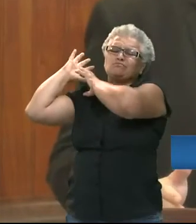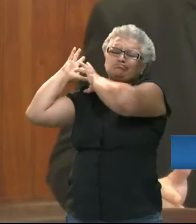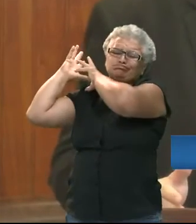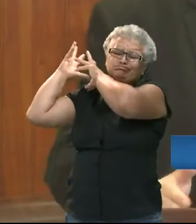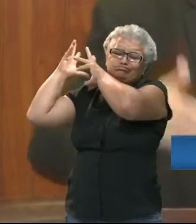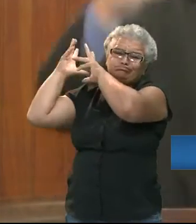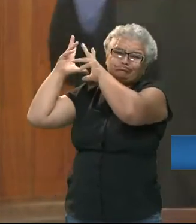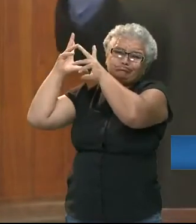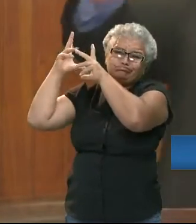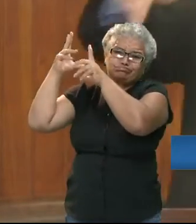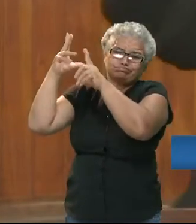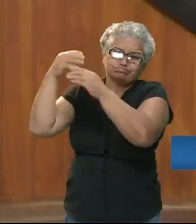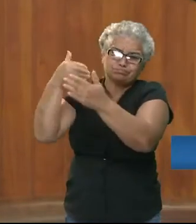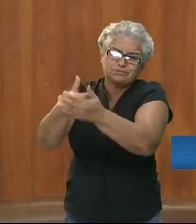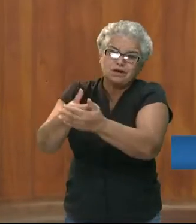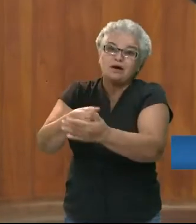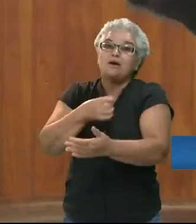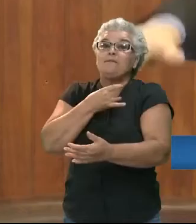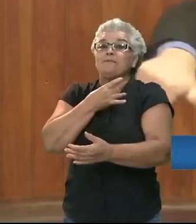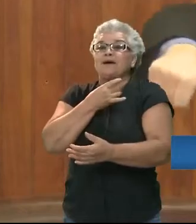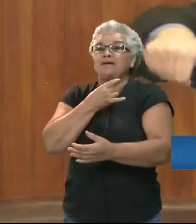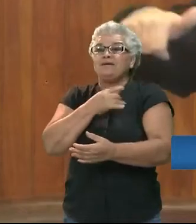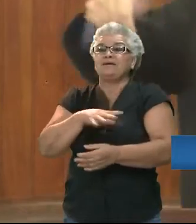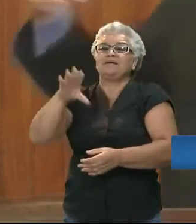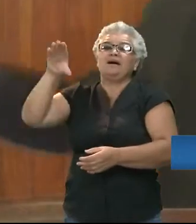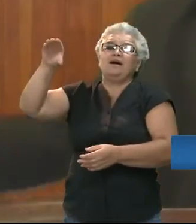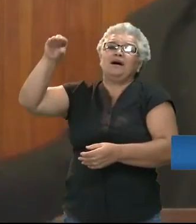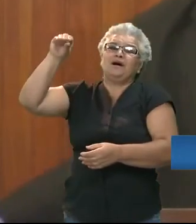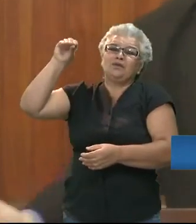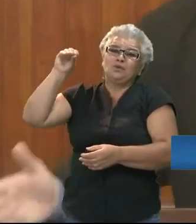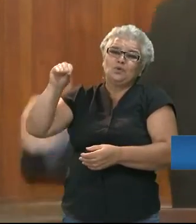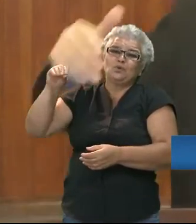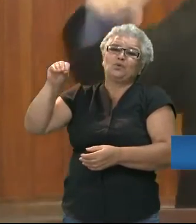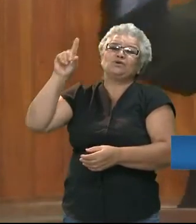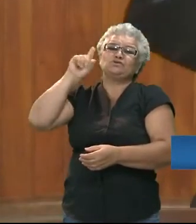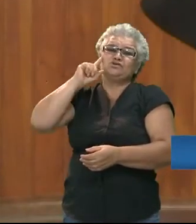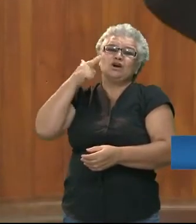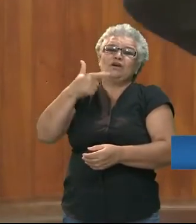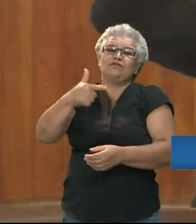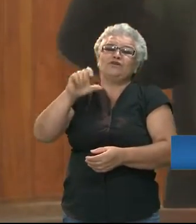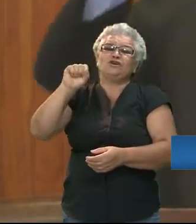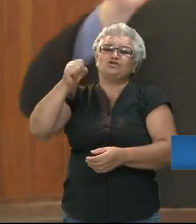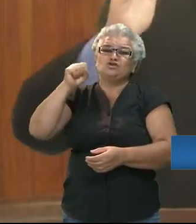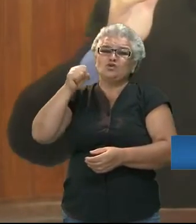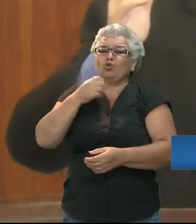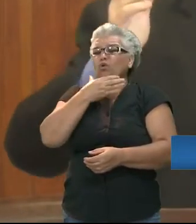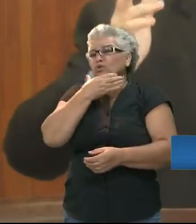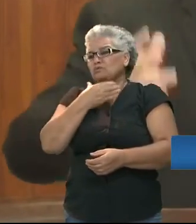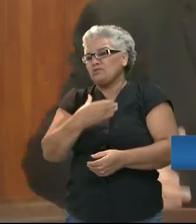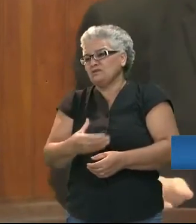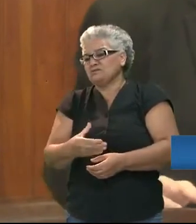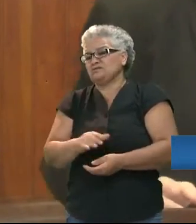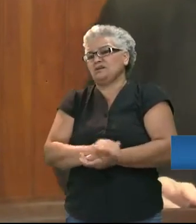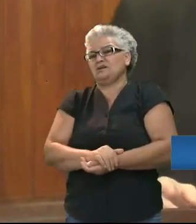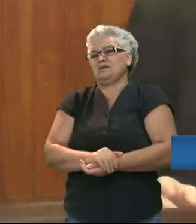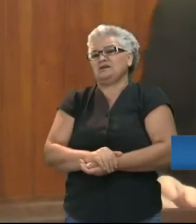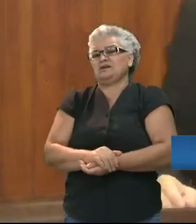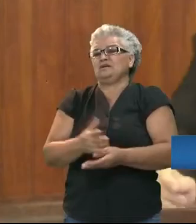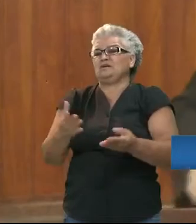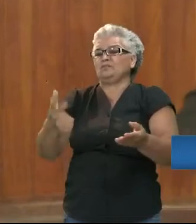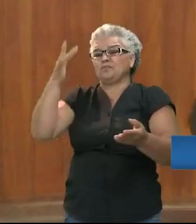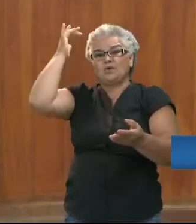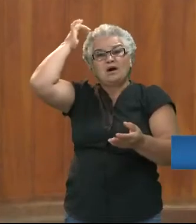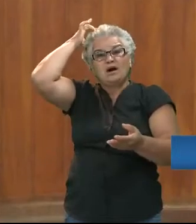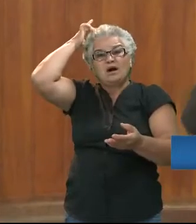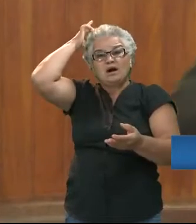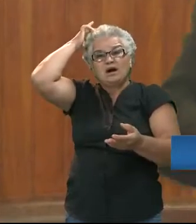municípios? À noite, 28 de dezembro, véspera de carnaval, sei lá o que, o sujeito devia R$1.000 de